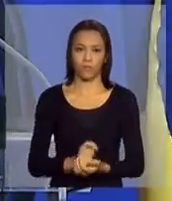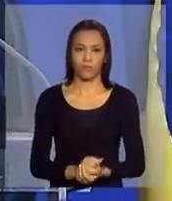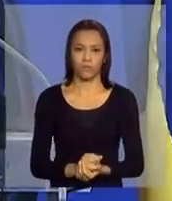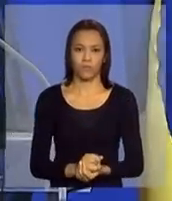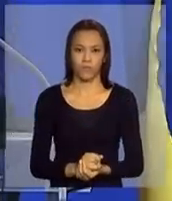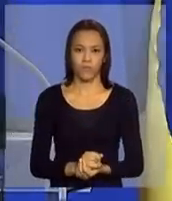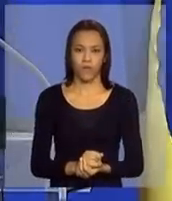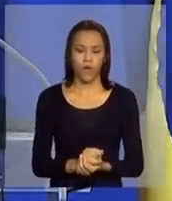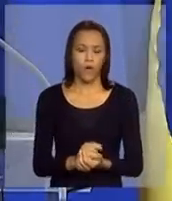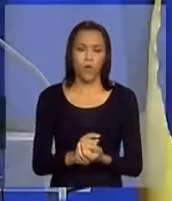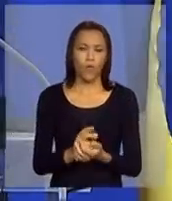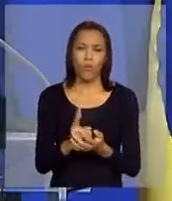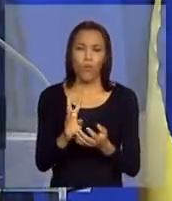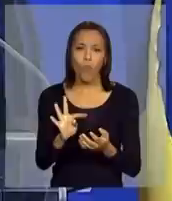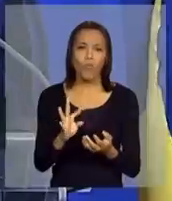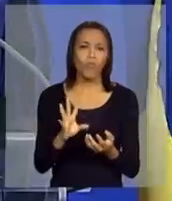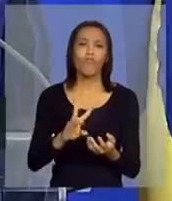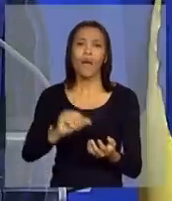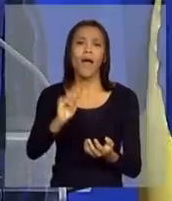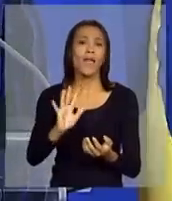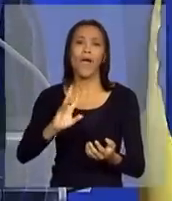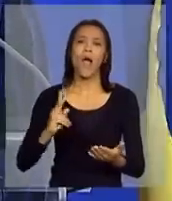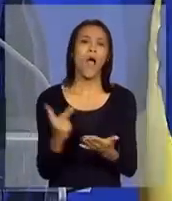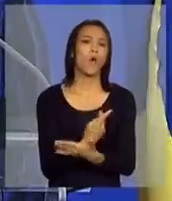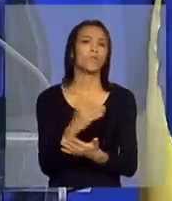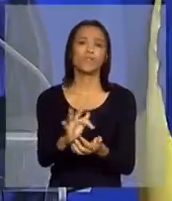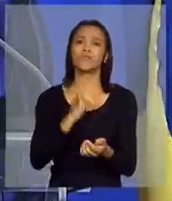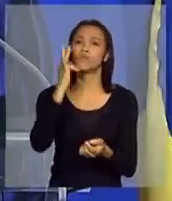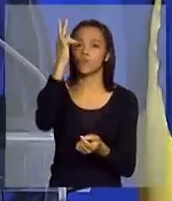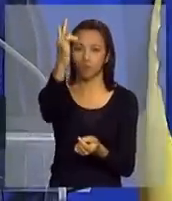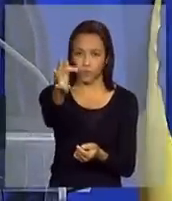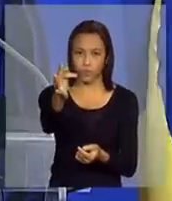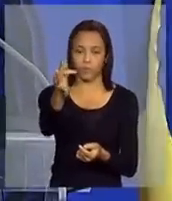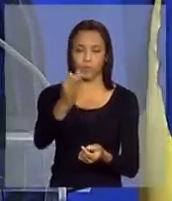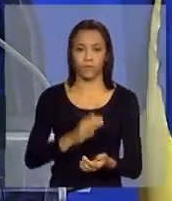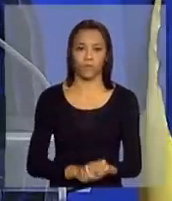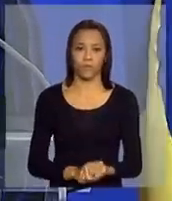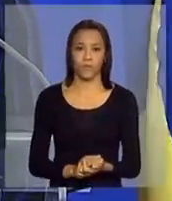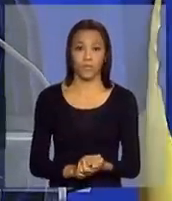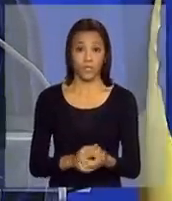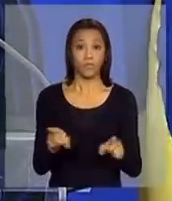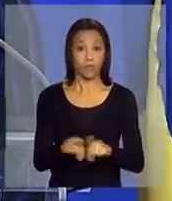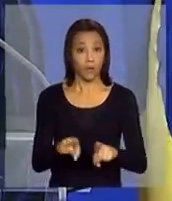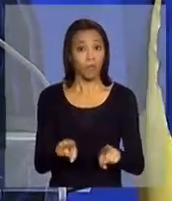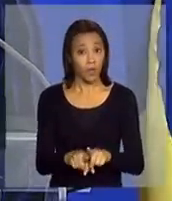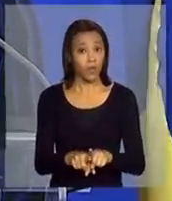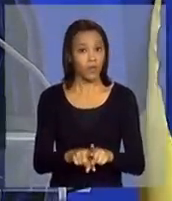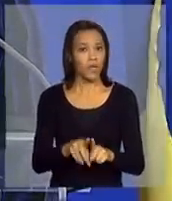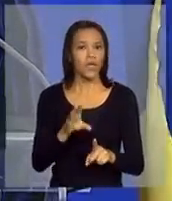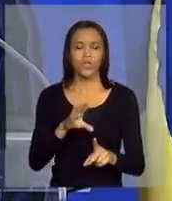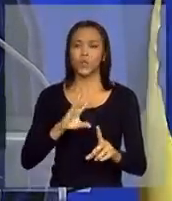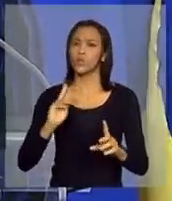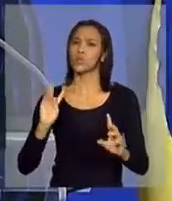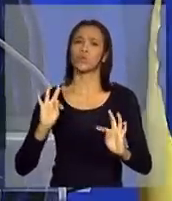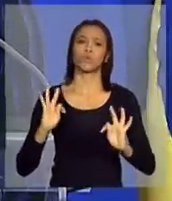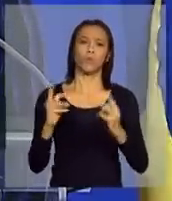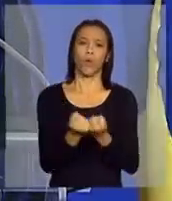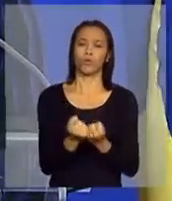as perspectivas que isso engendra daqui para frente. E escutamos também todas as